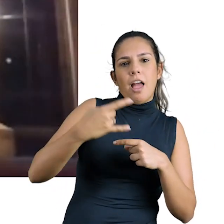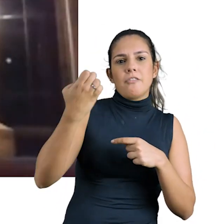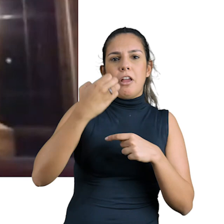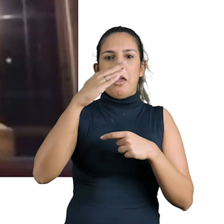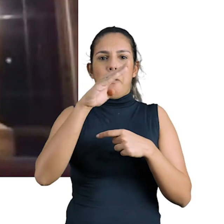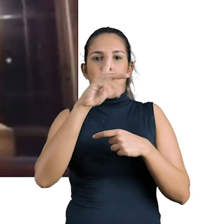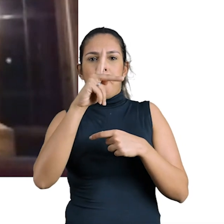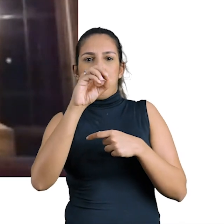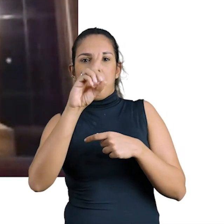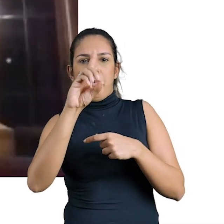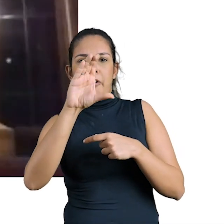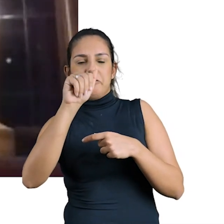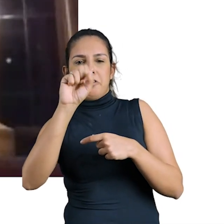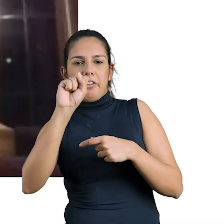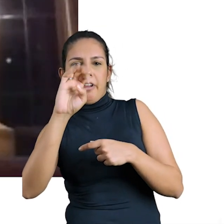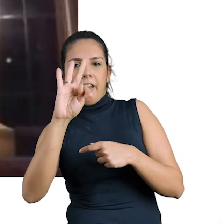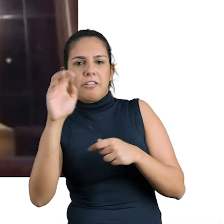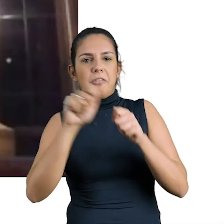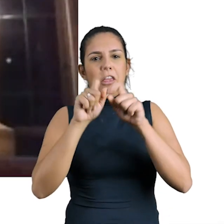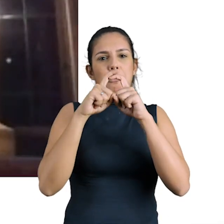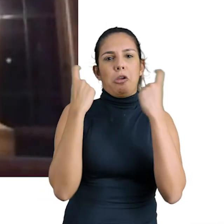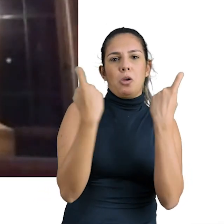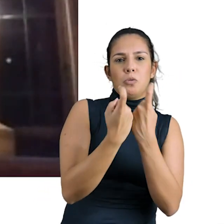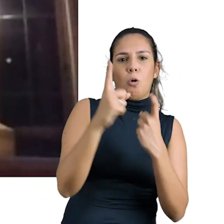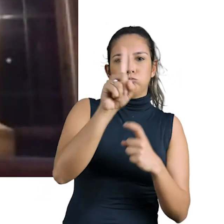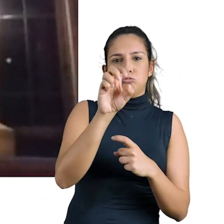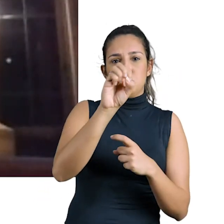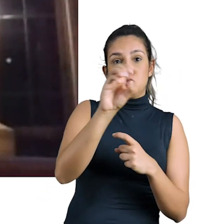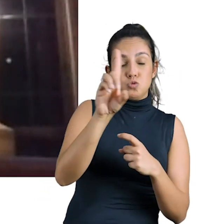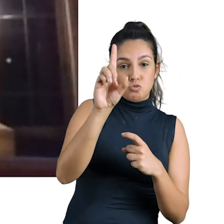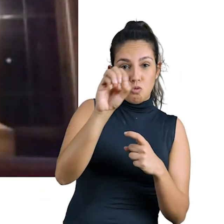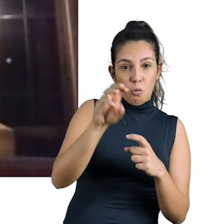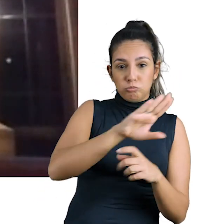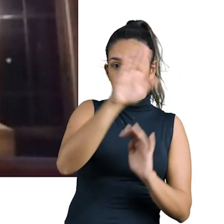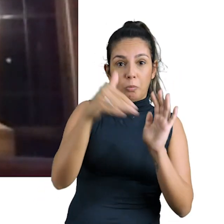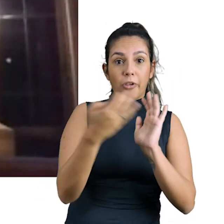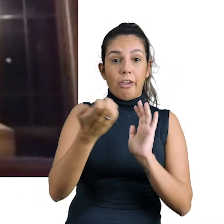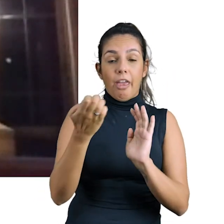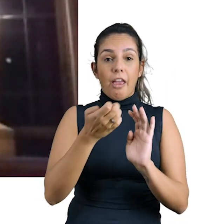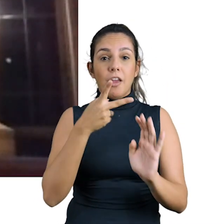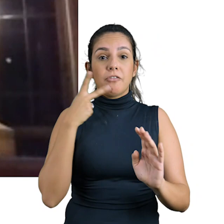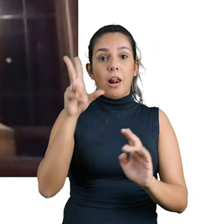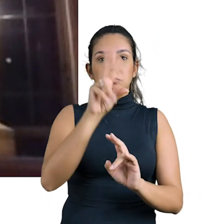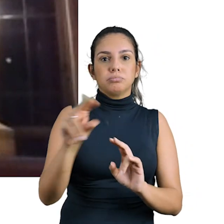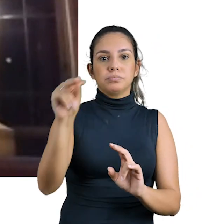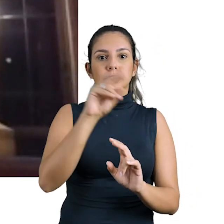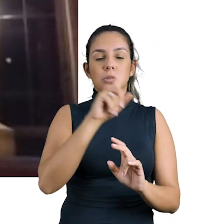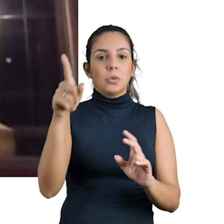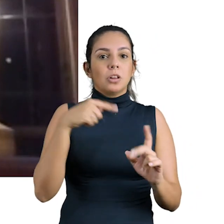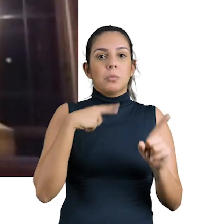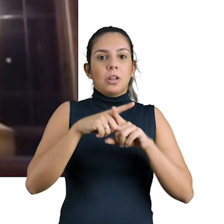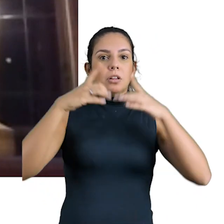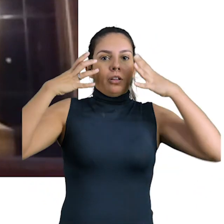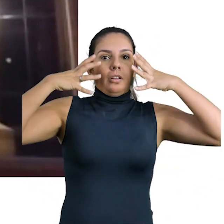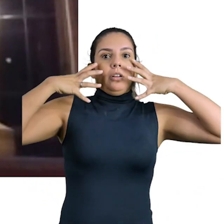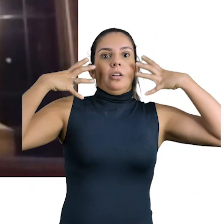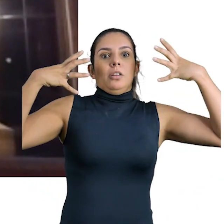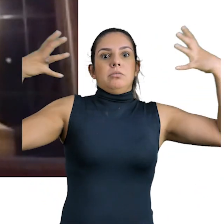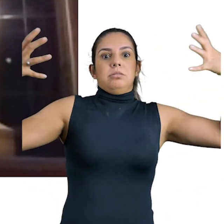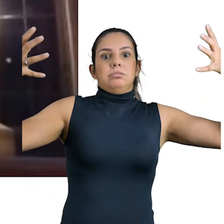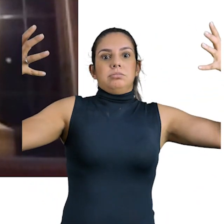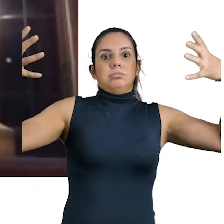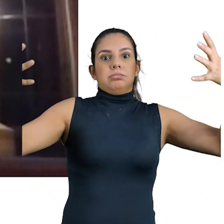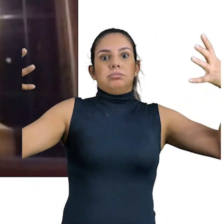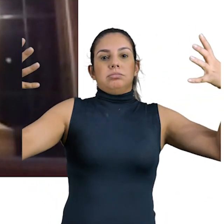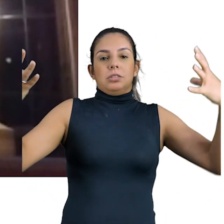um podcast, todo mundo quer fazer uma reunião por Zoom, né? Mas há também um esgotamento, né? Nós estávamos falando disso, né,